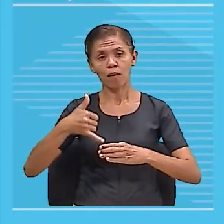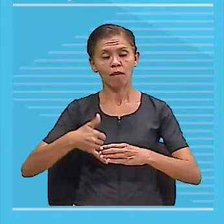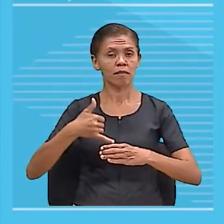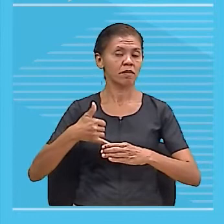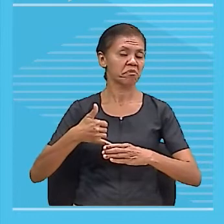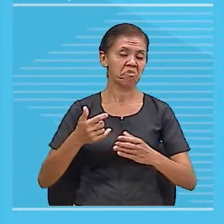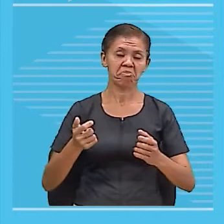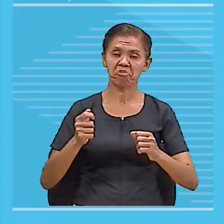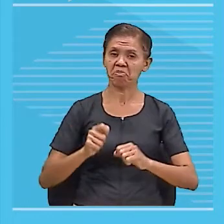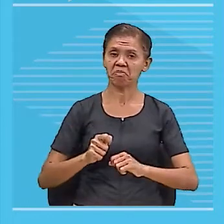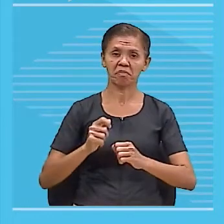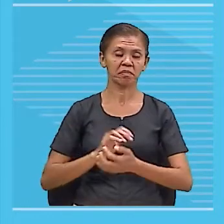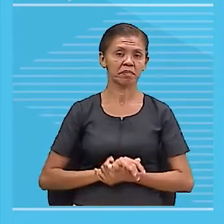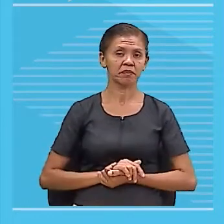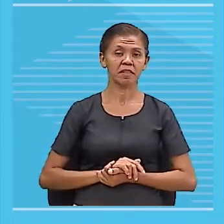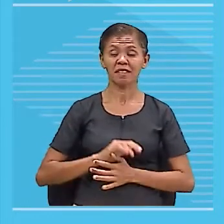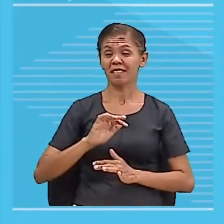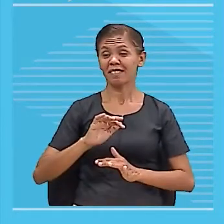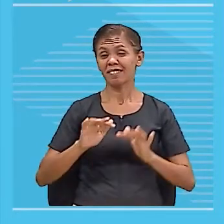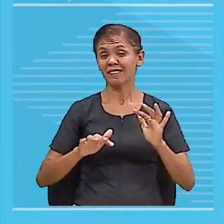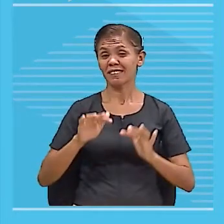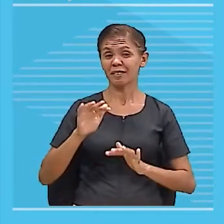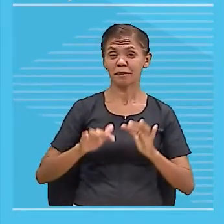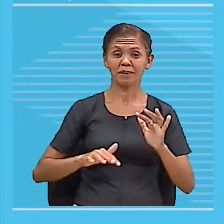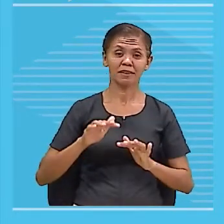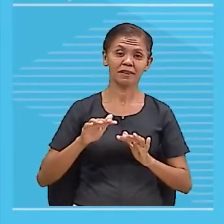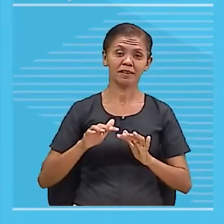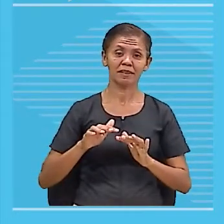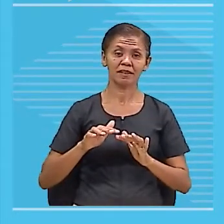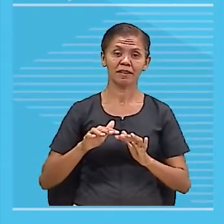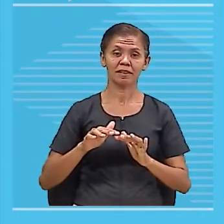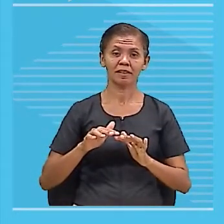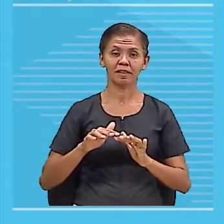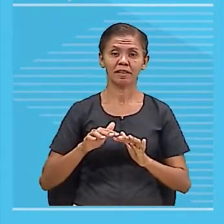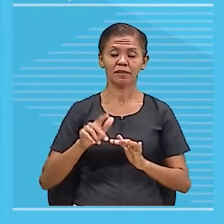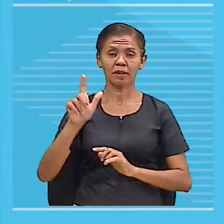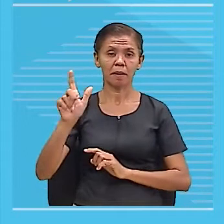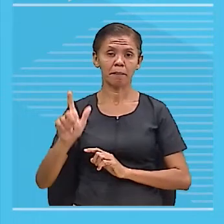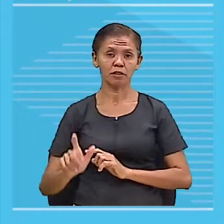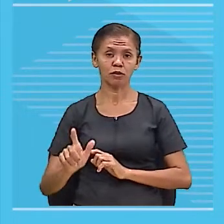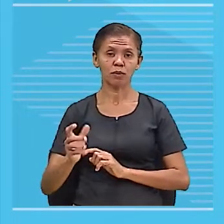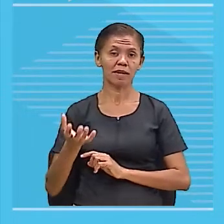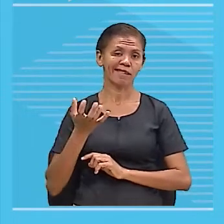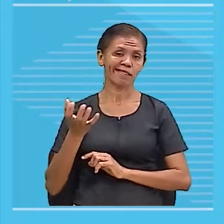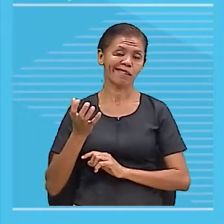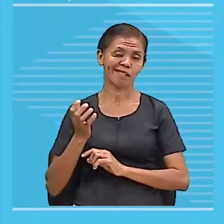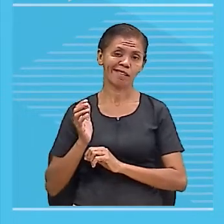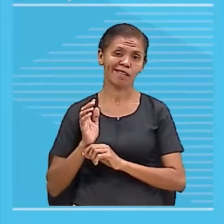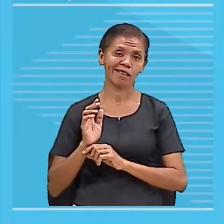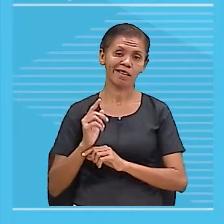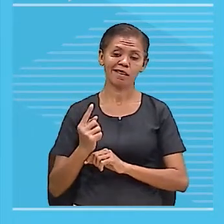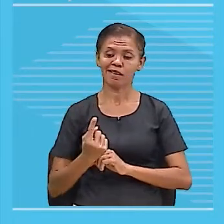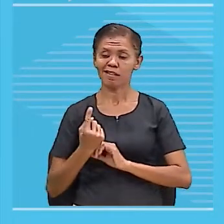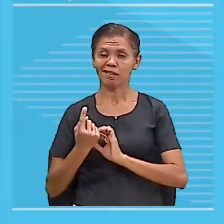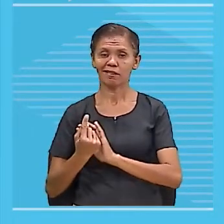tá? Então vai variar de acordo com o que você deseja de isolamento. Só que eu vou te